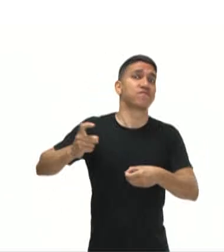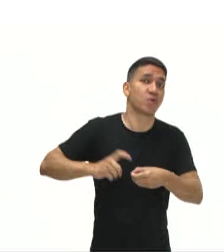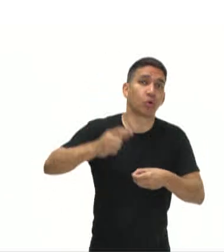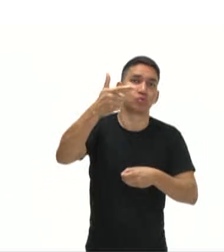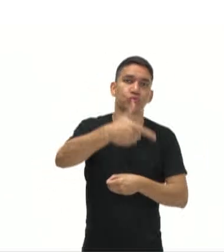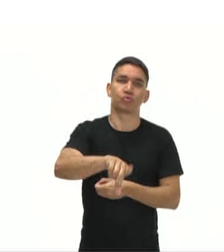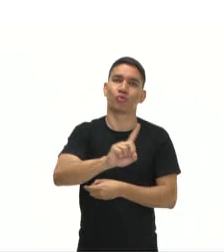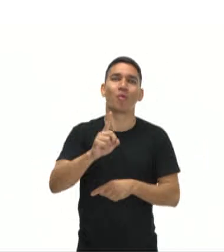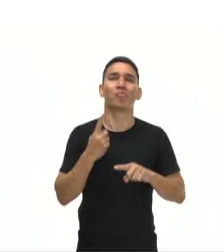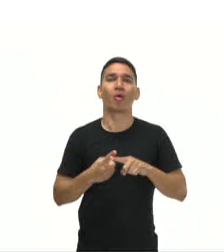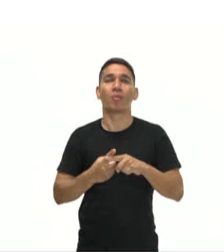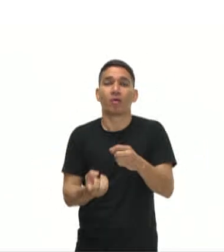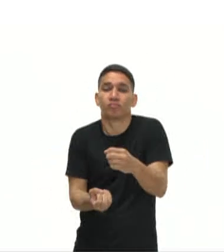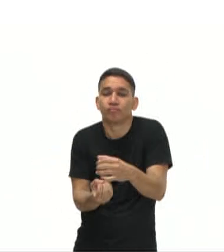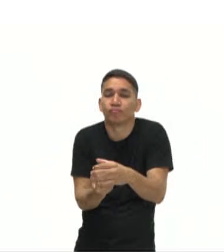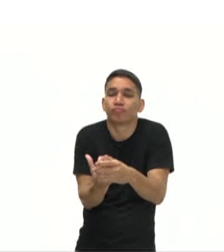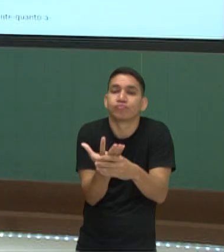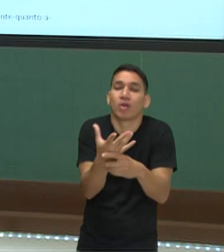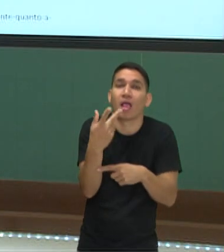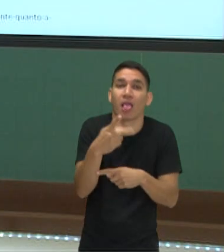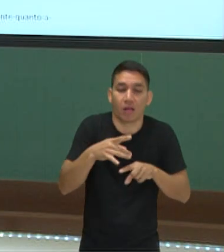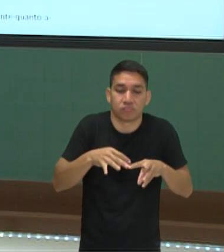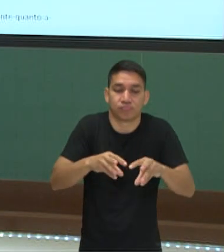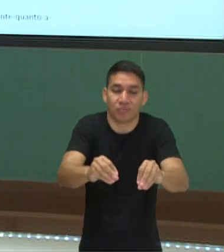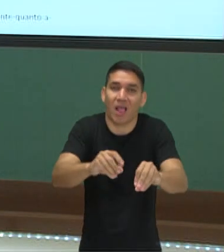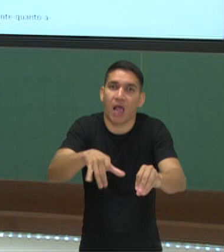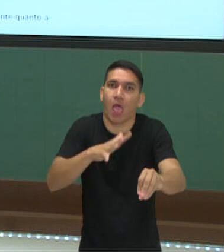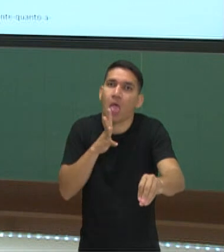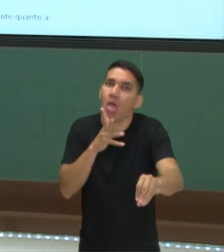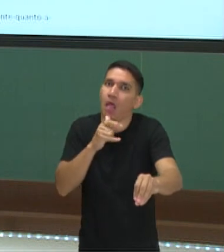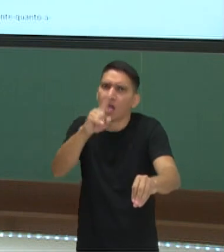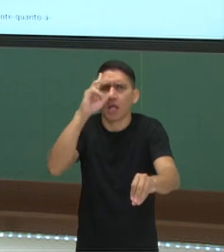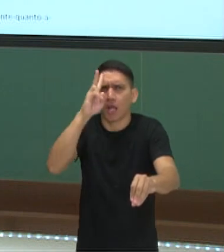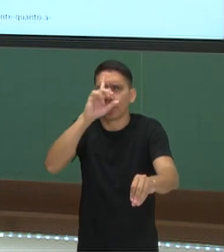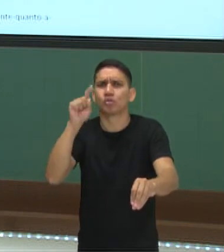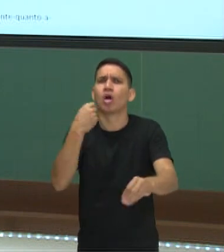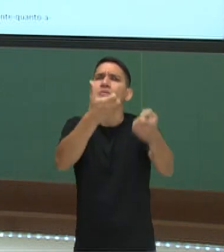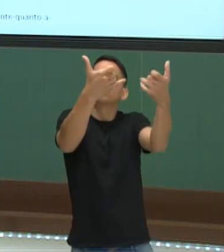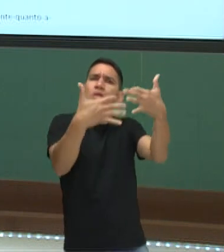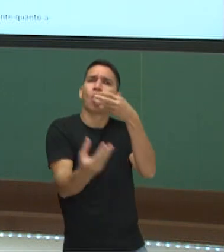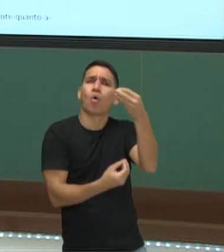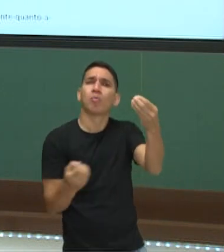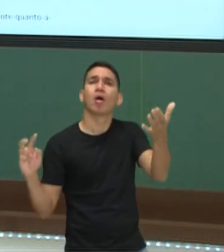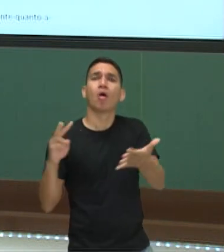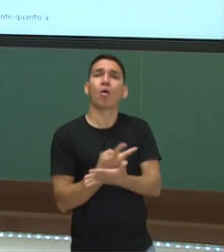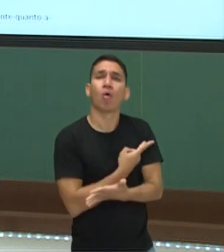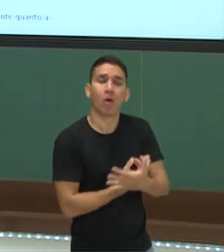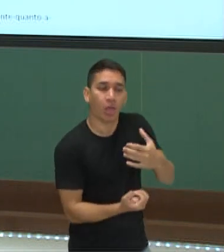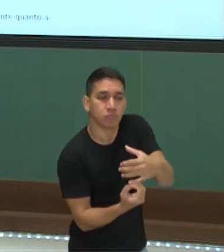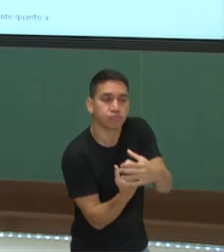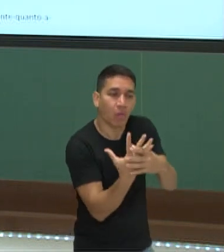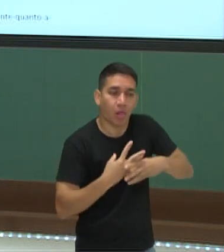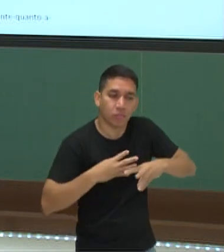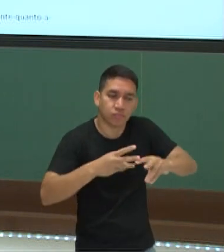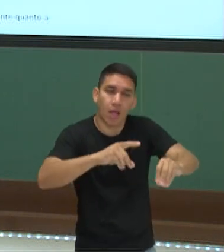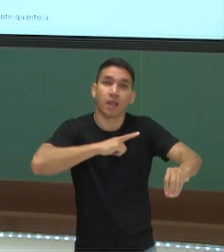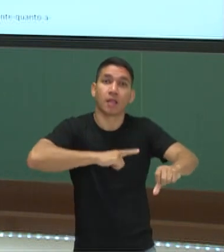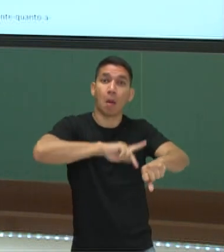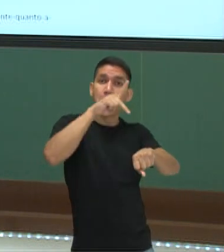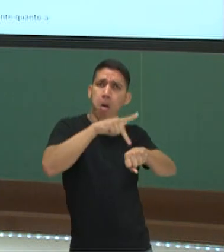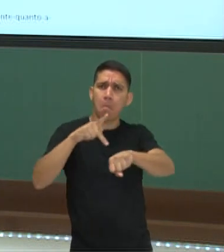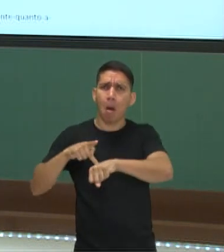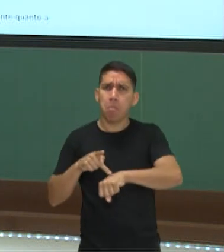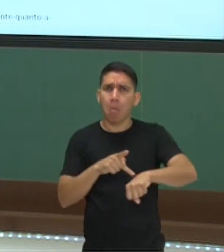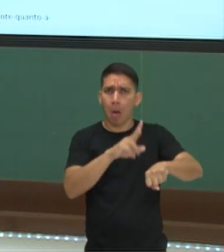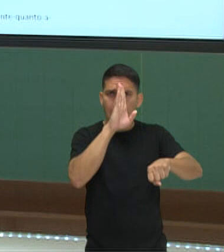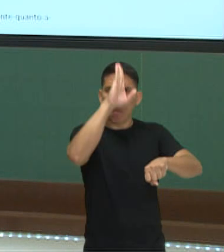de formação do solo é muito lento. Lembram que nós já falamos sobre a formação do solo? Nós temos uma rocha-mãe